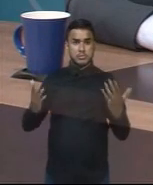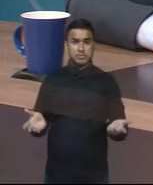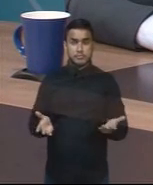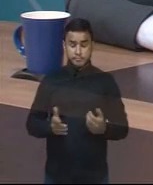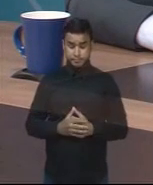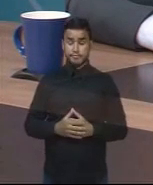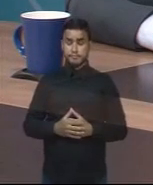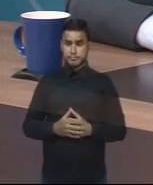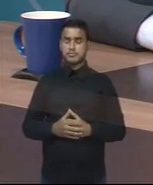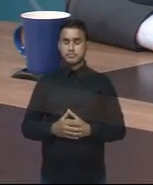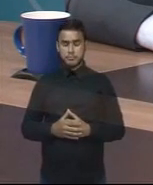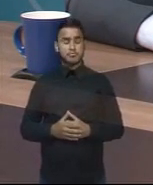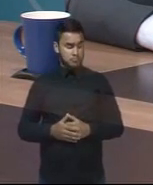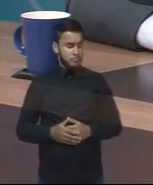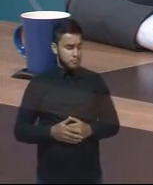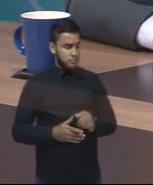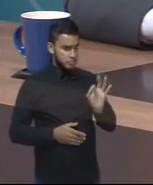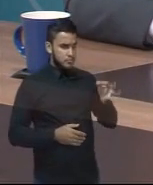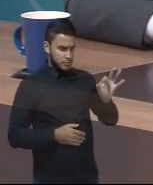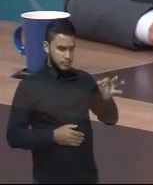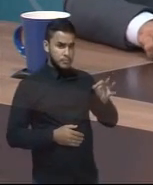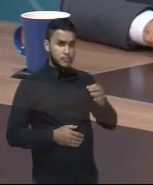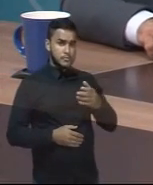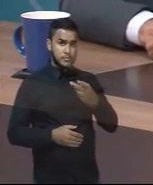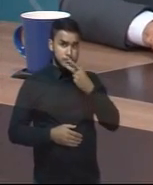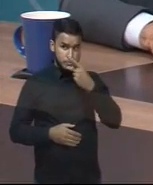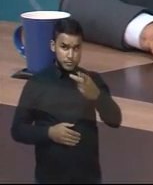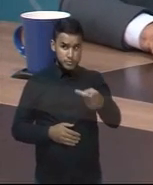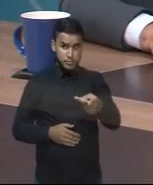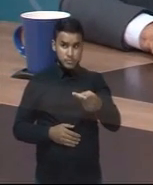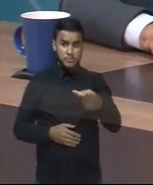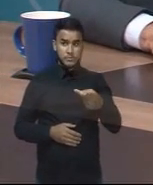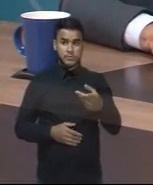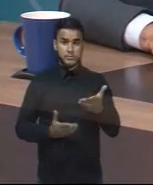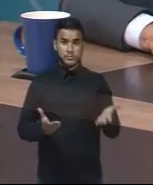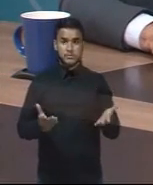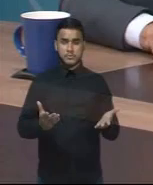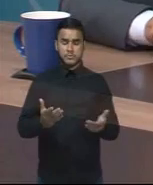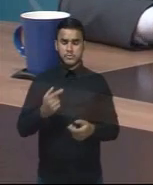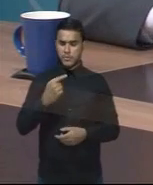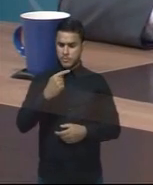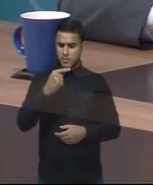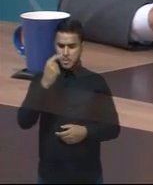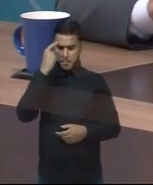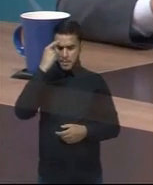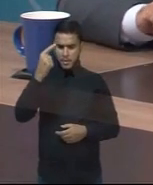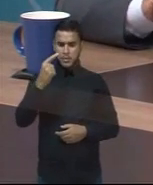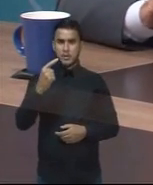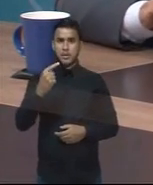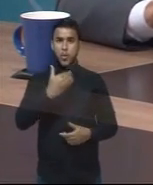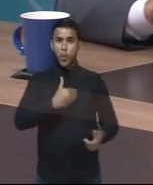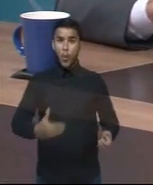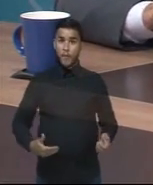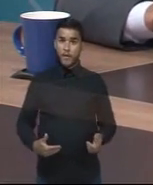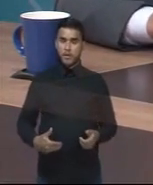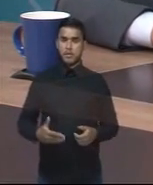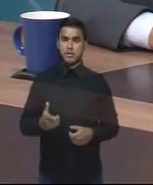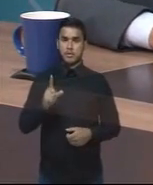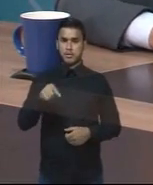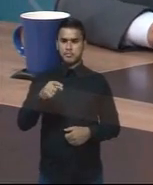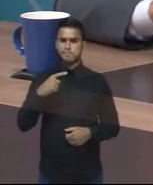medidas há que ser adotadas. Mas quando eu me referi à negligência ou à incapacidade do governo